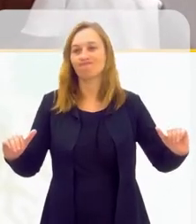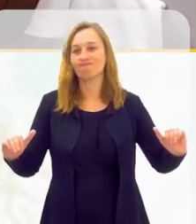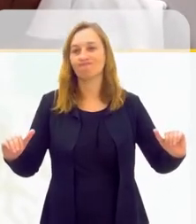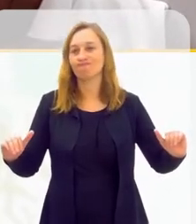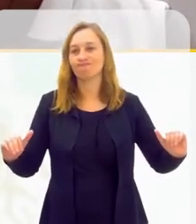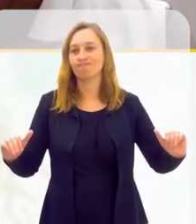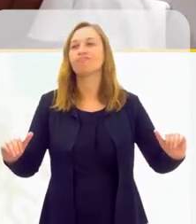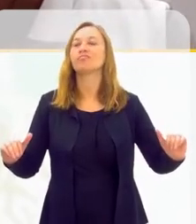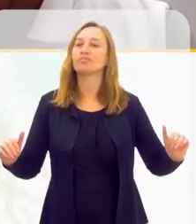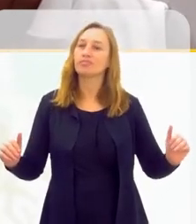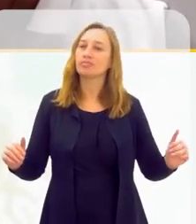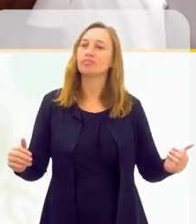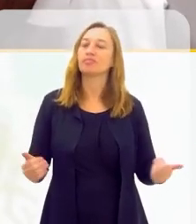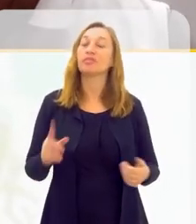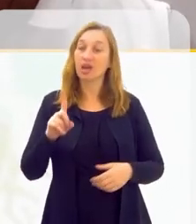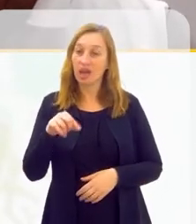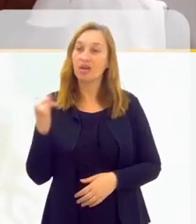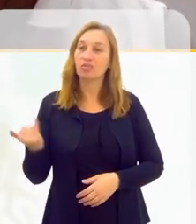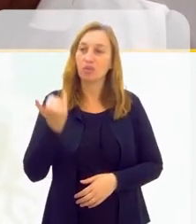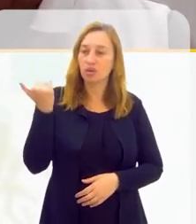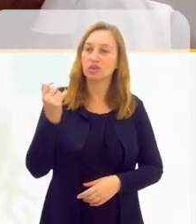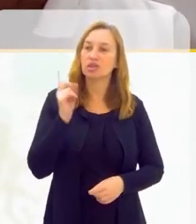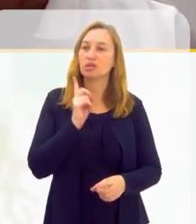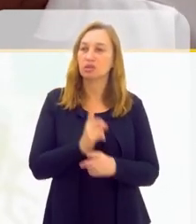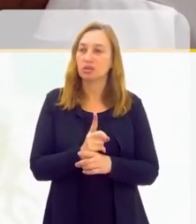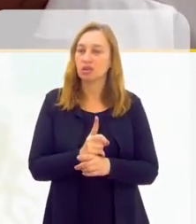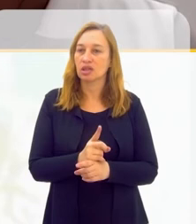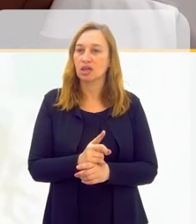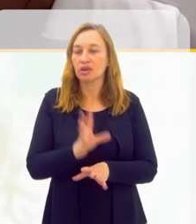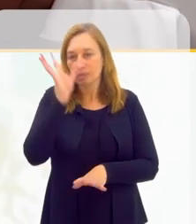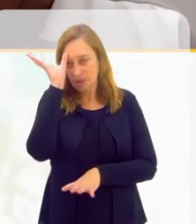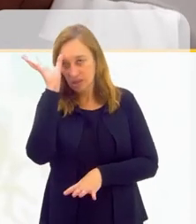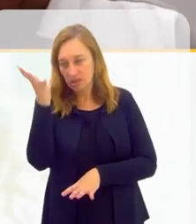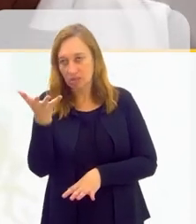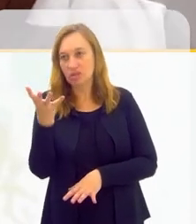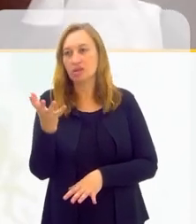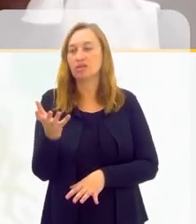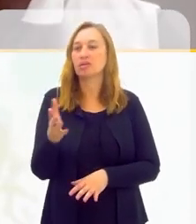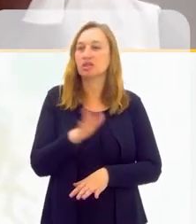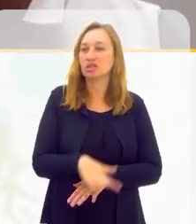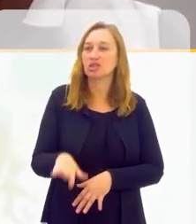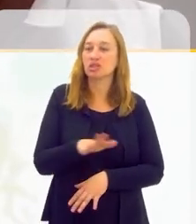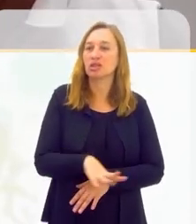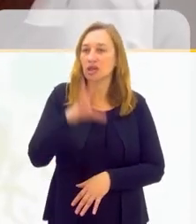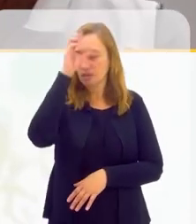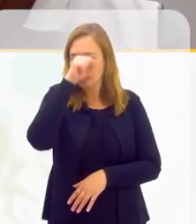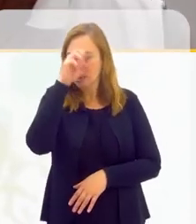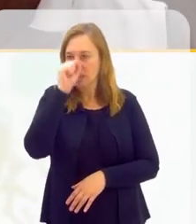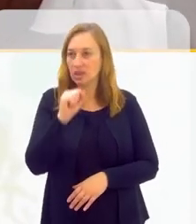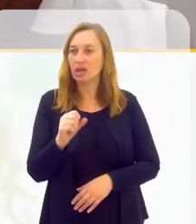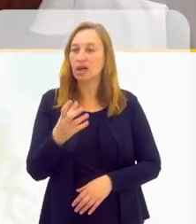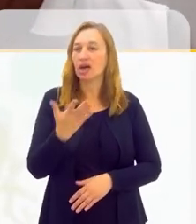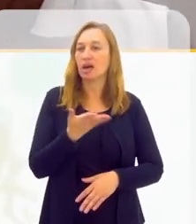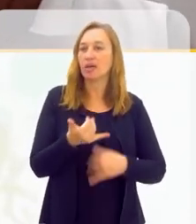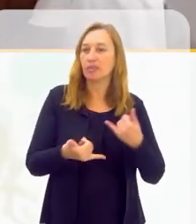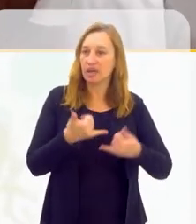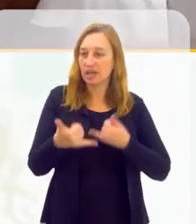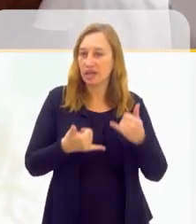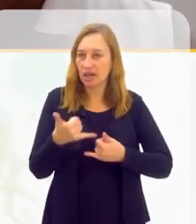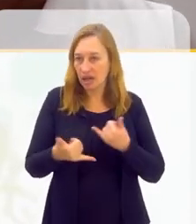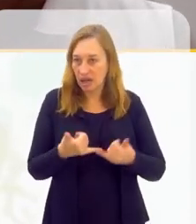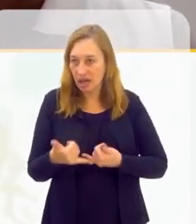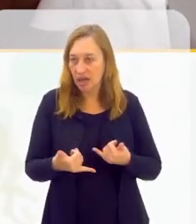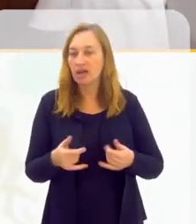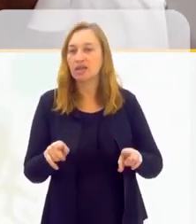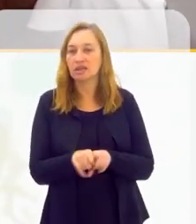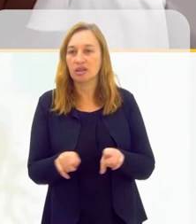uma deficiência e não podem participar. E, portanto, encontrarmos soluções e ferramentas para que as crianças aprendam a brincar umas com as outras, mas